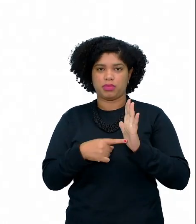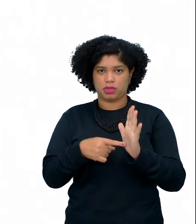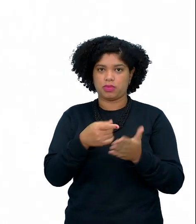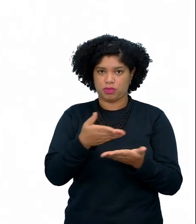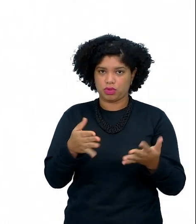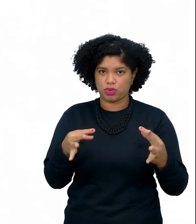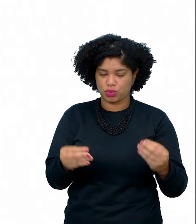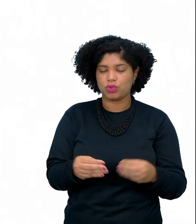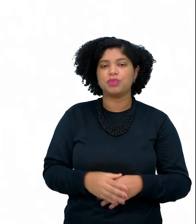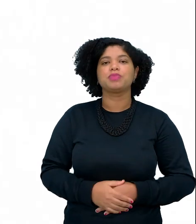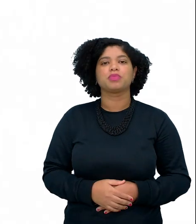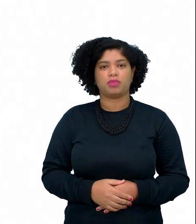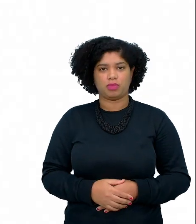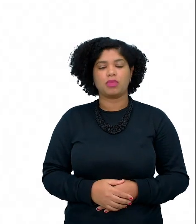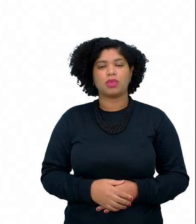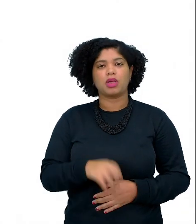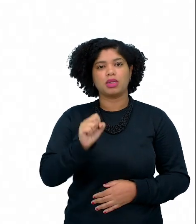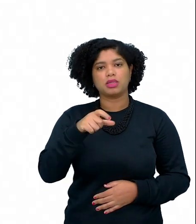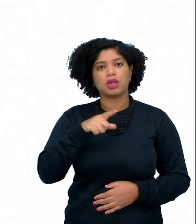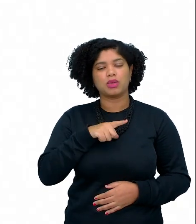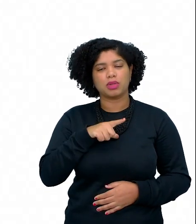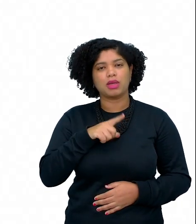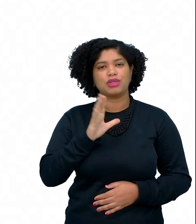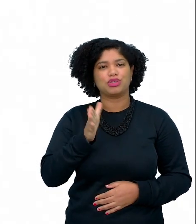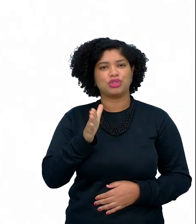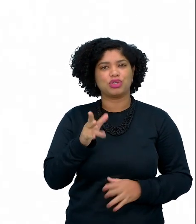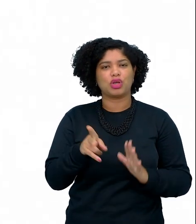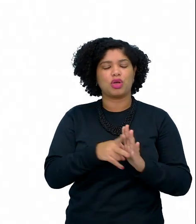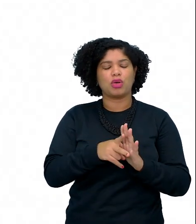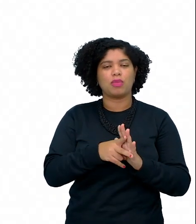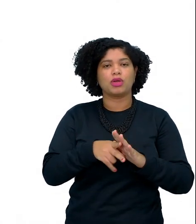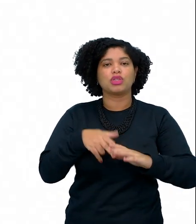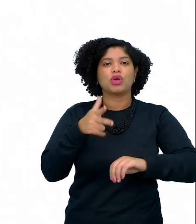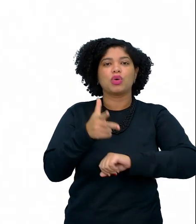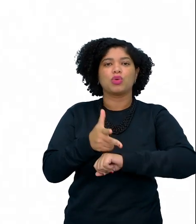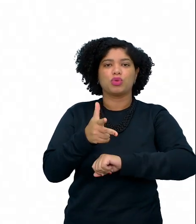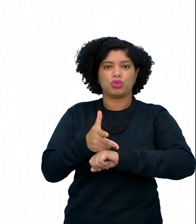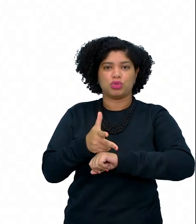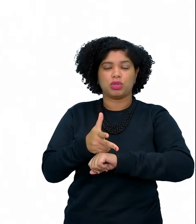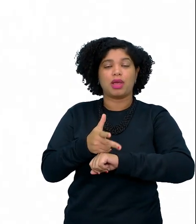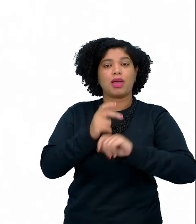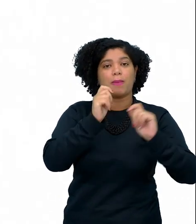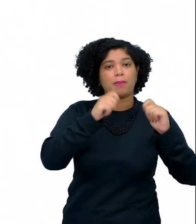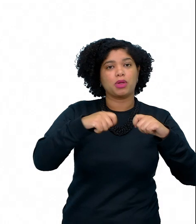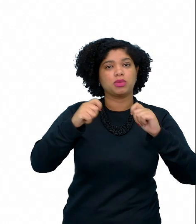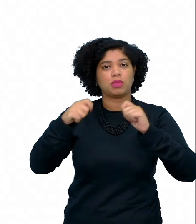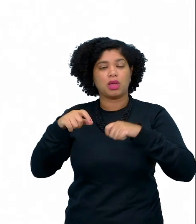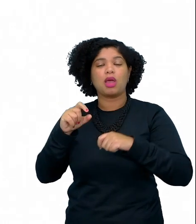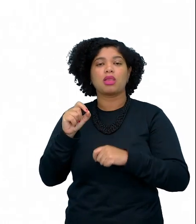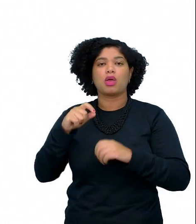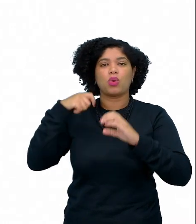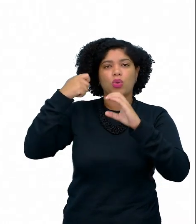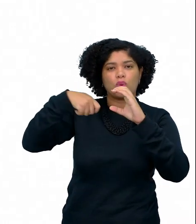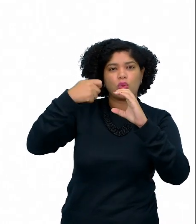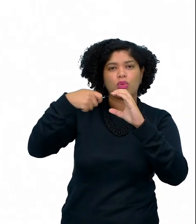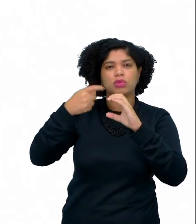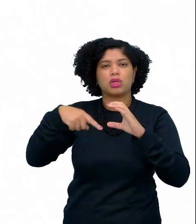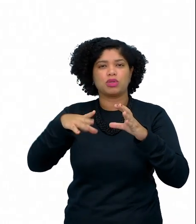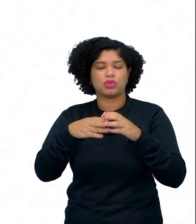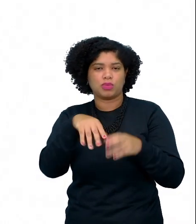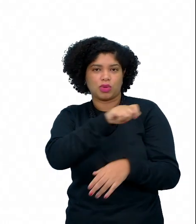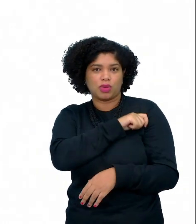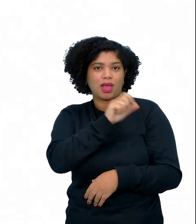vocês, ela já possui um equipamento de multimídia, e a gente tem essa possibilidade de gravar um vídeo com os alunos